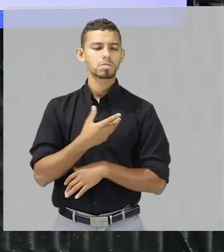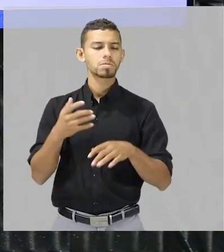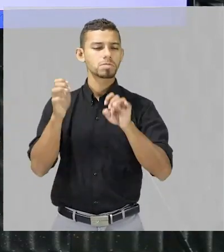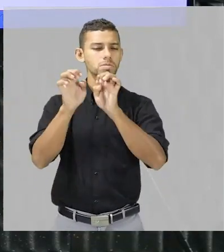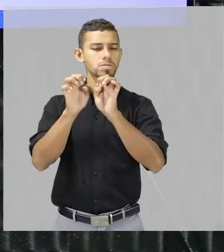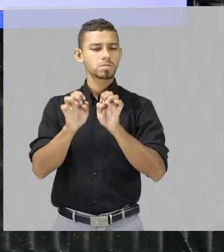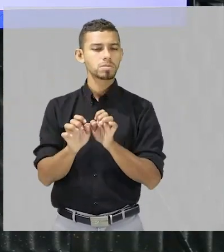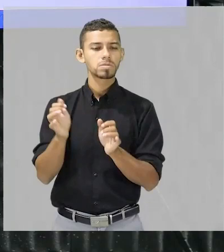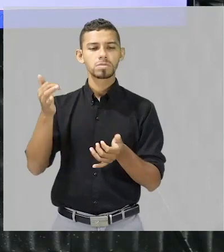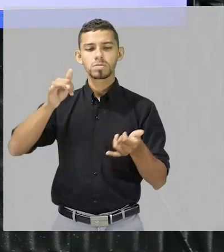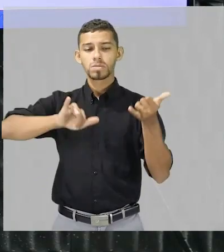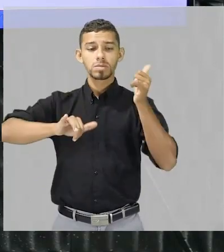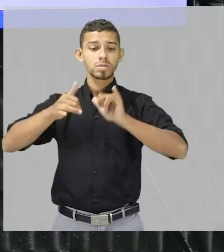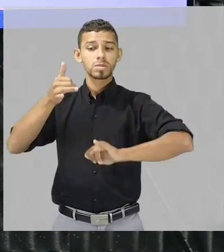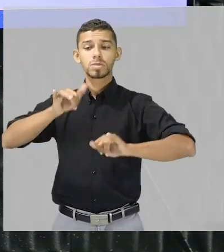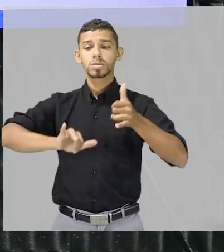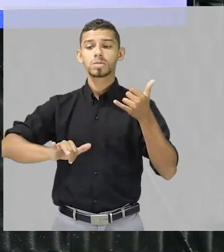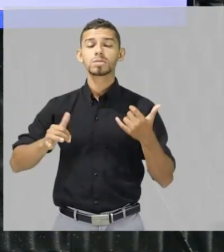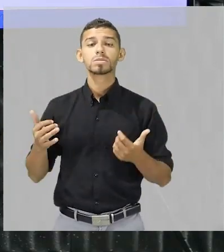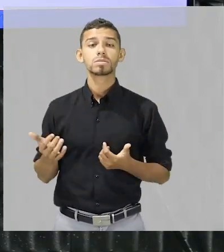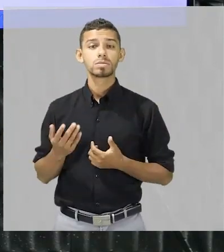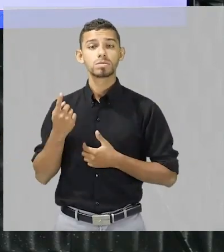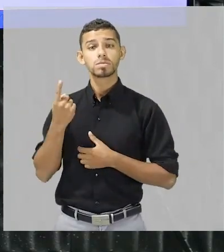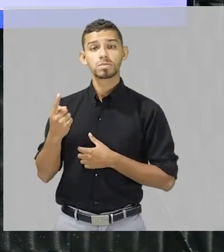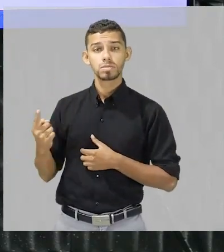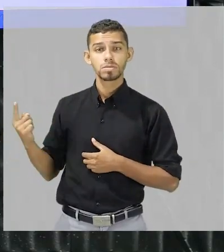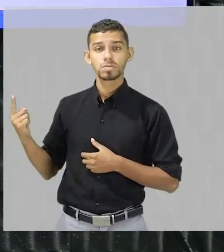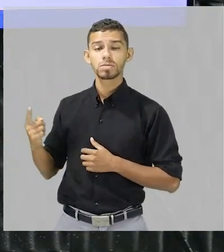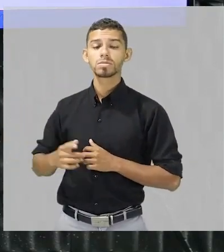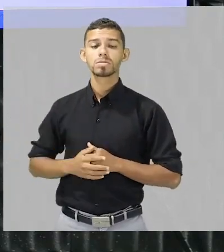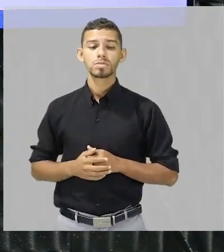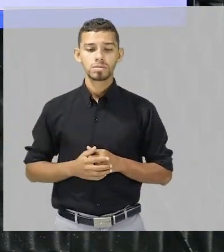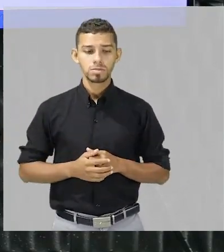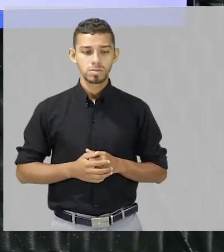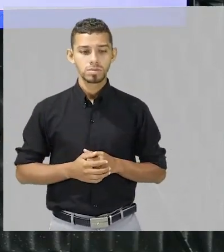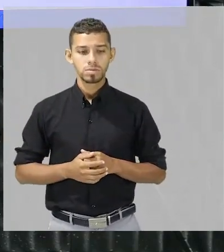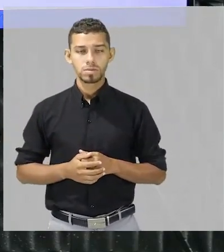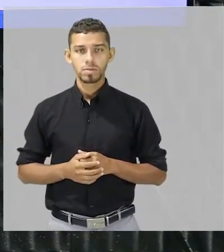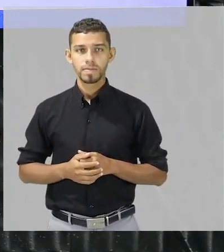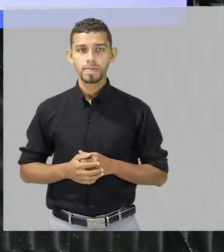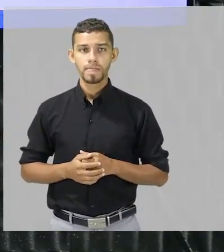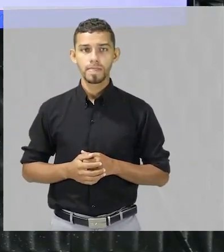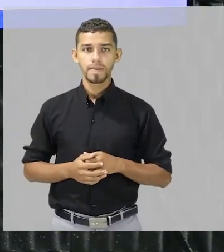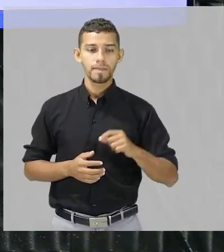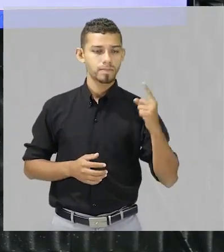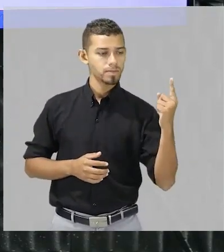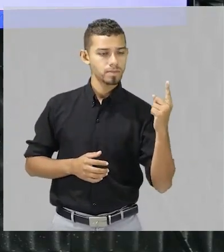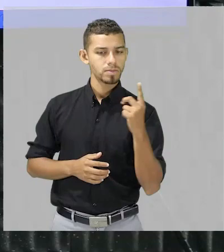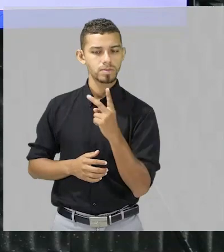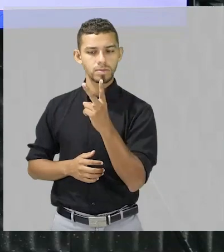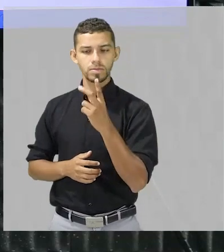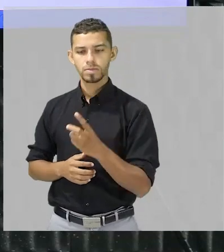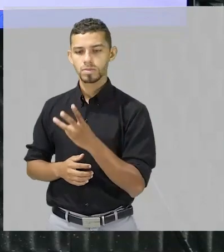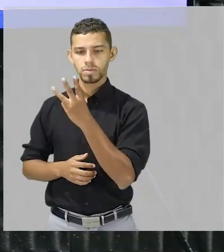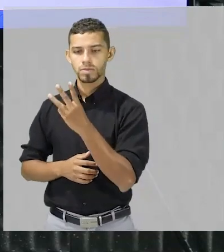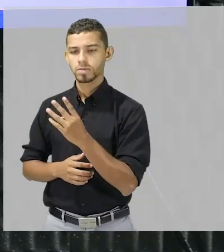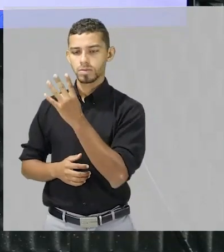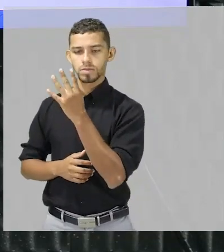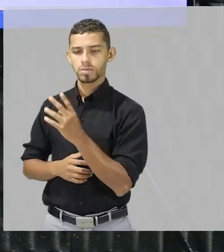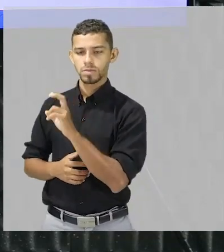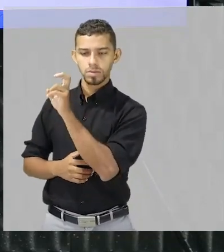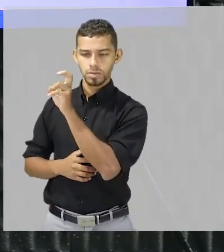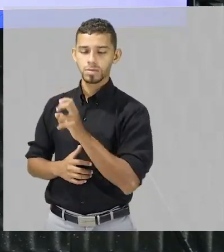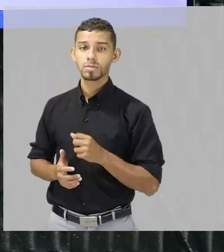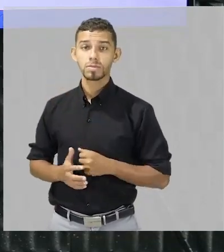para a escolha da essência, estas estruturas químicas. Estrutura 1, 2, 3, 4 e